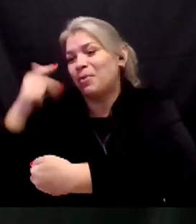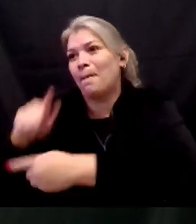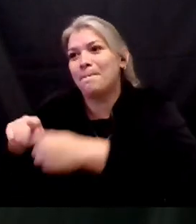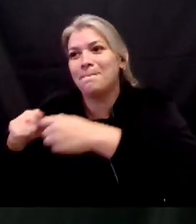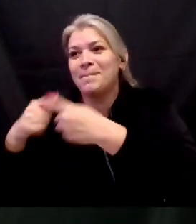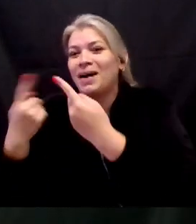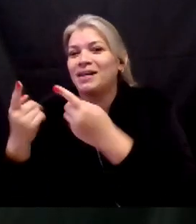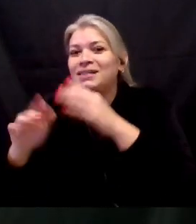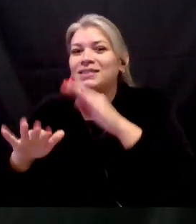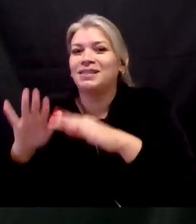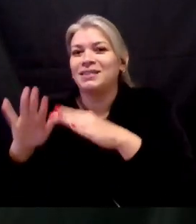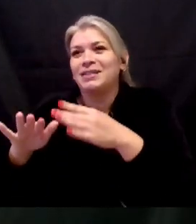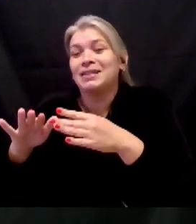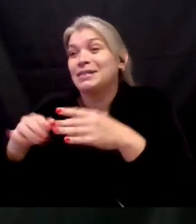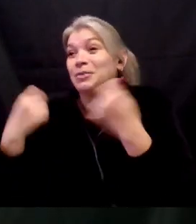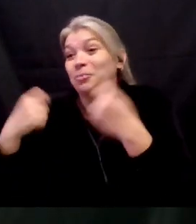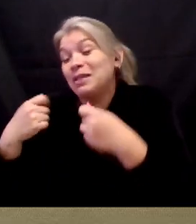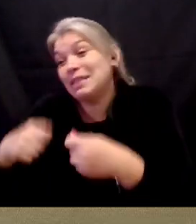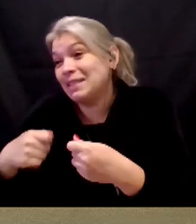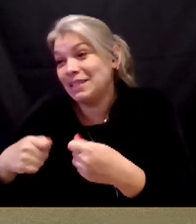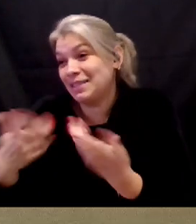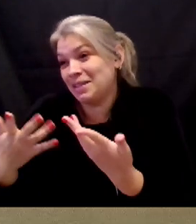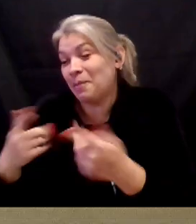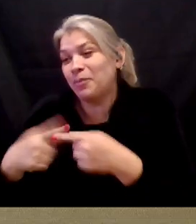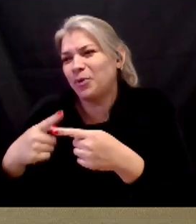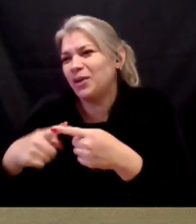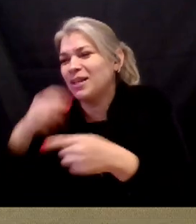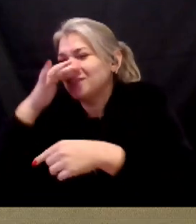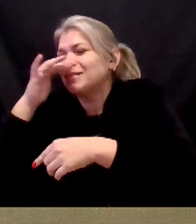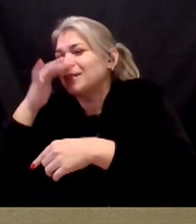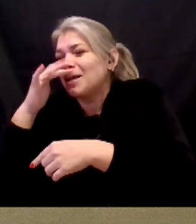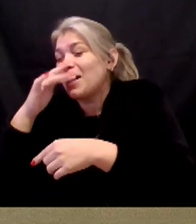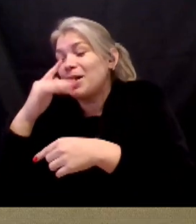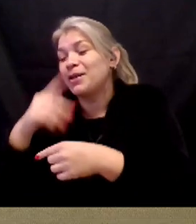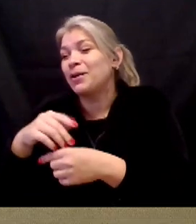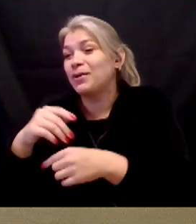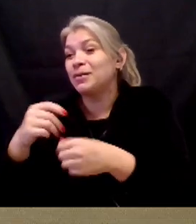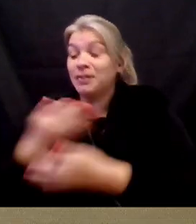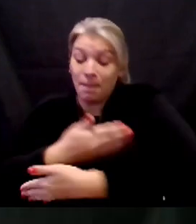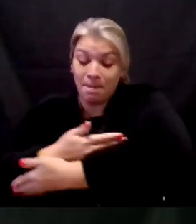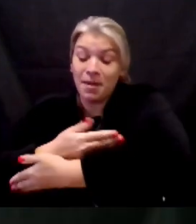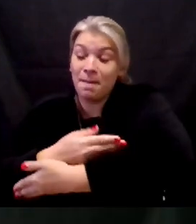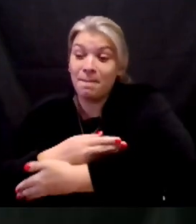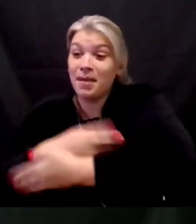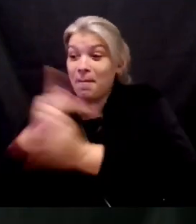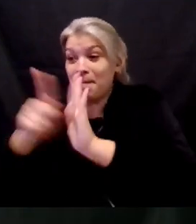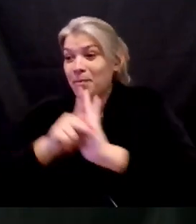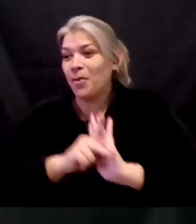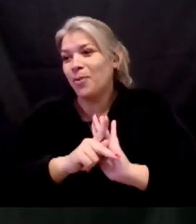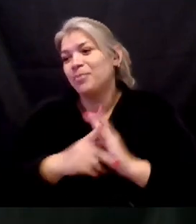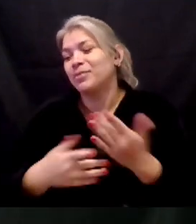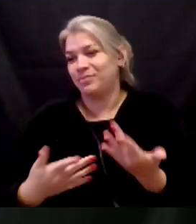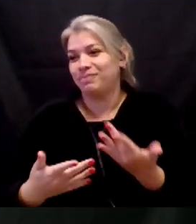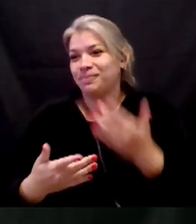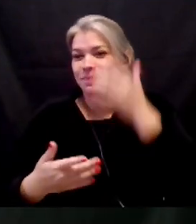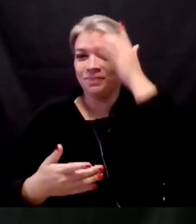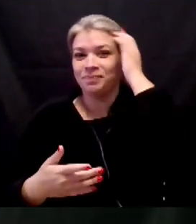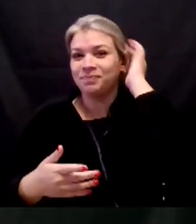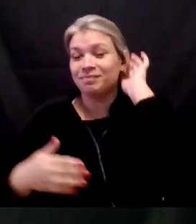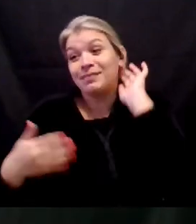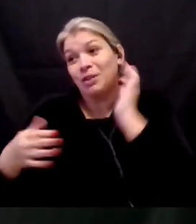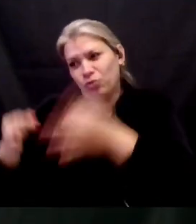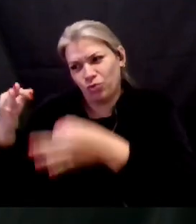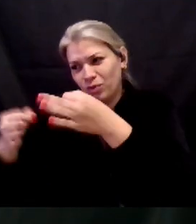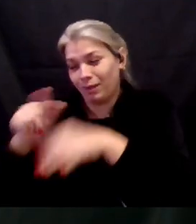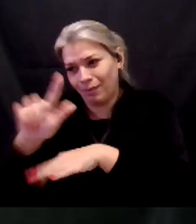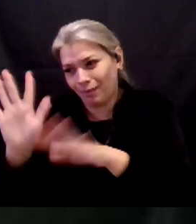Bebê por si só já tem um cheirinho de bebê, né? Mas assim, falar é fácil, tá? Não estamos julgando aqui não, porque eu também fiz. Só que a